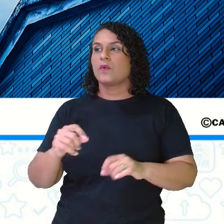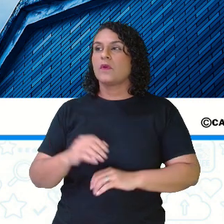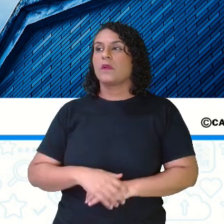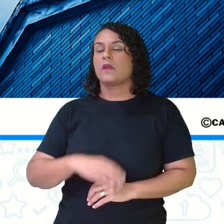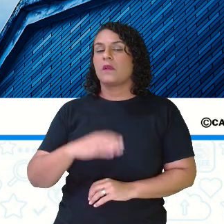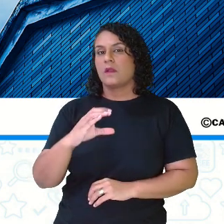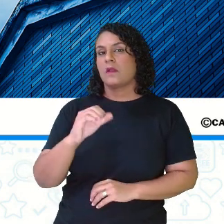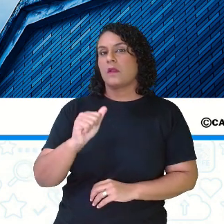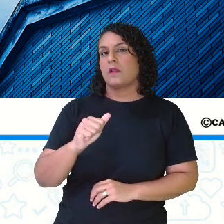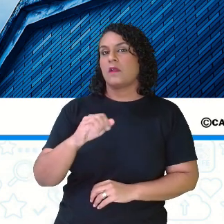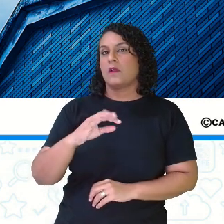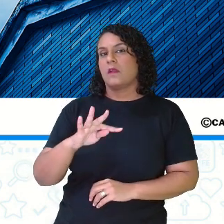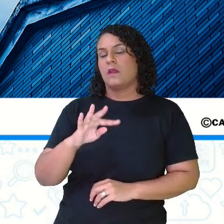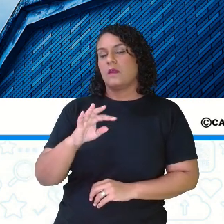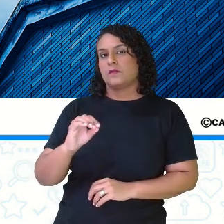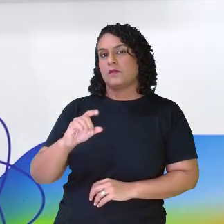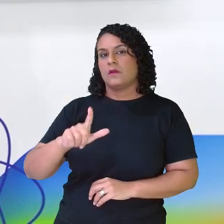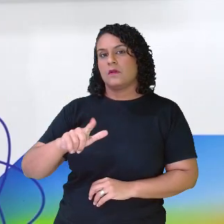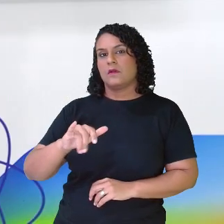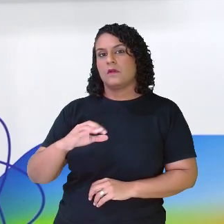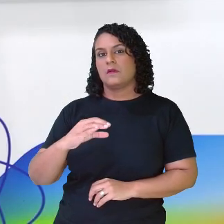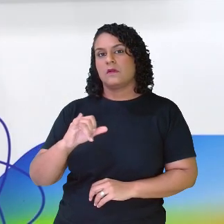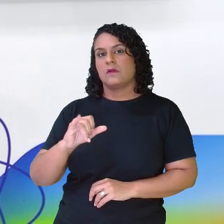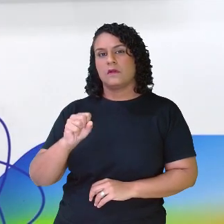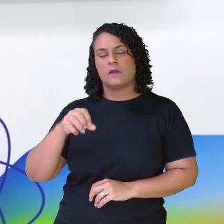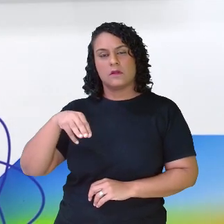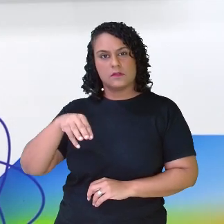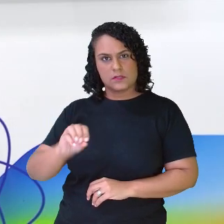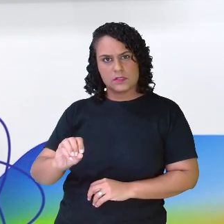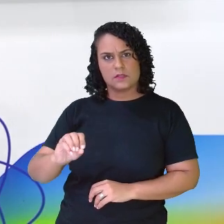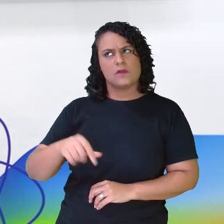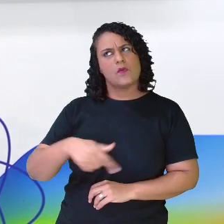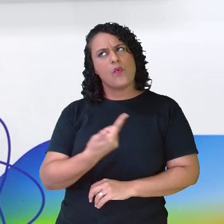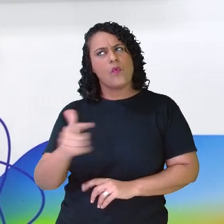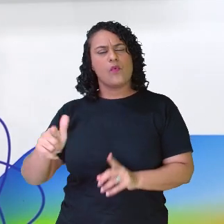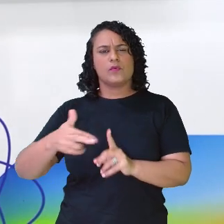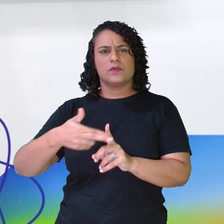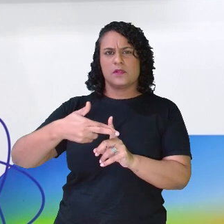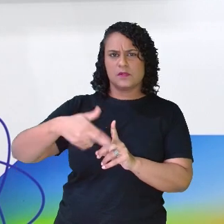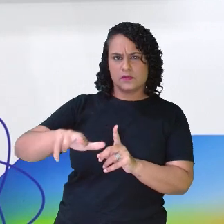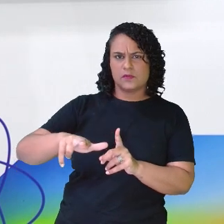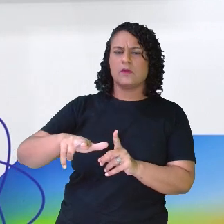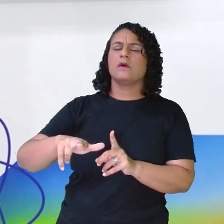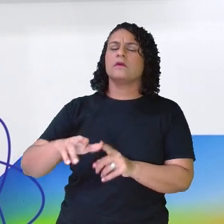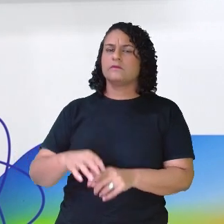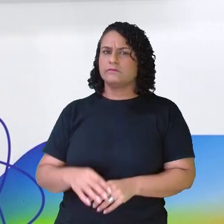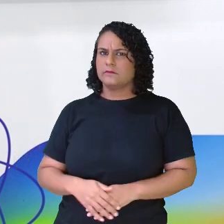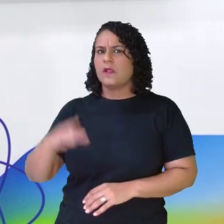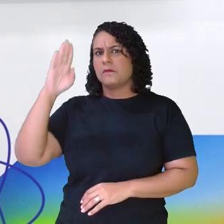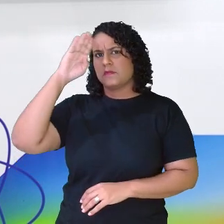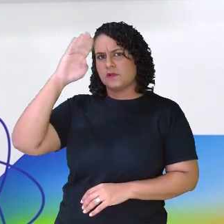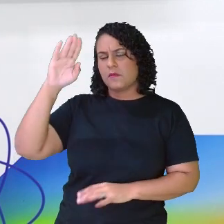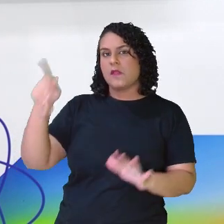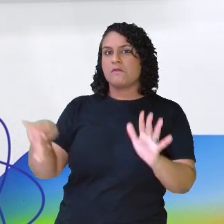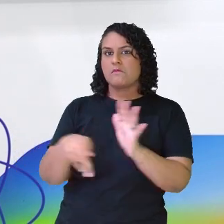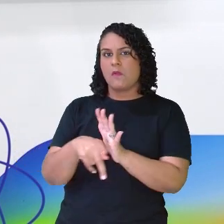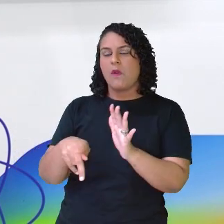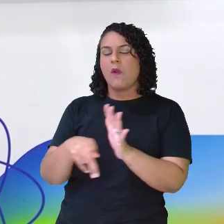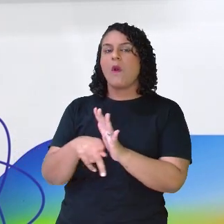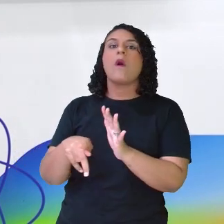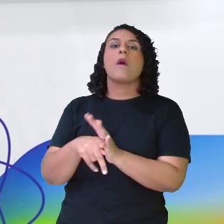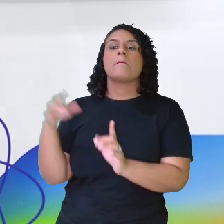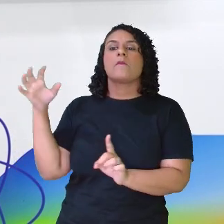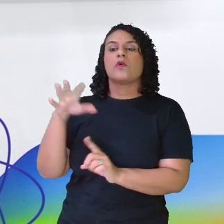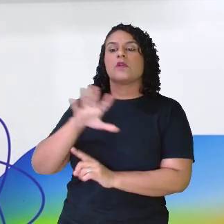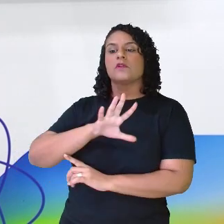como a religião oficial do nosso país. Outras religiões, outros cultos, principalmente os de matrizes africanas, eles não